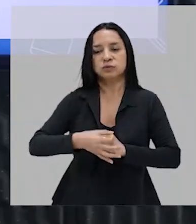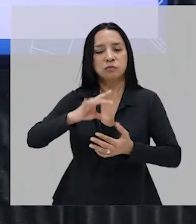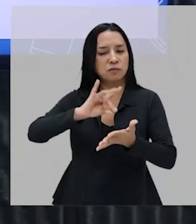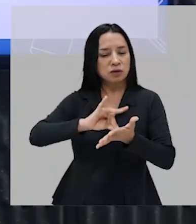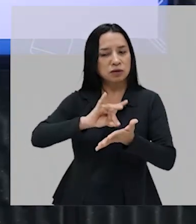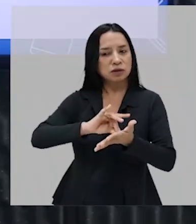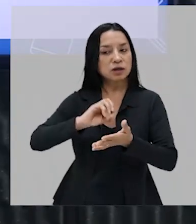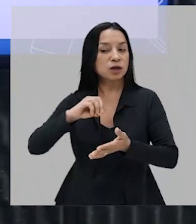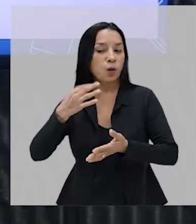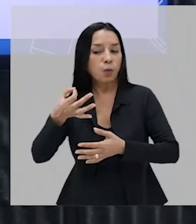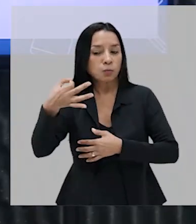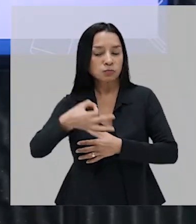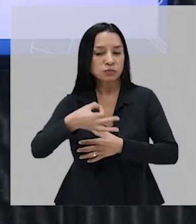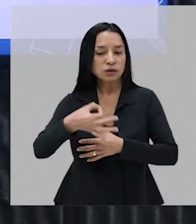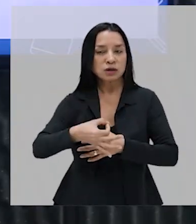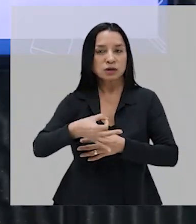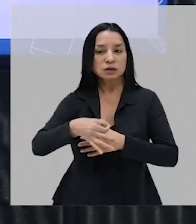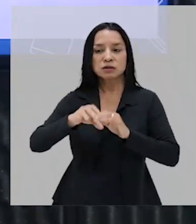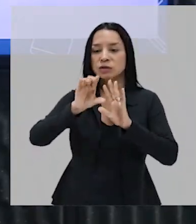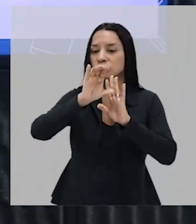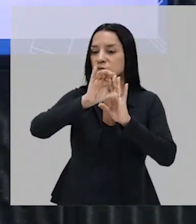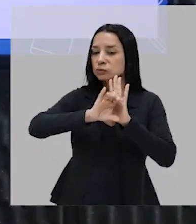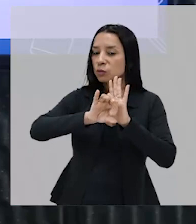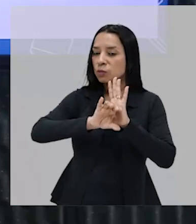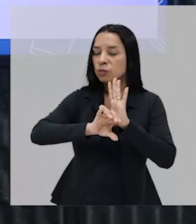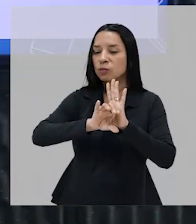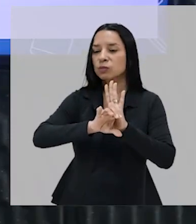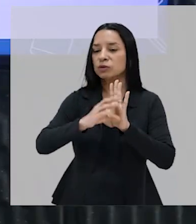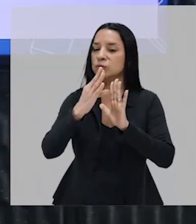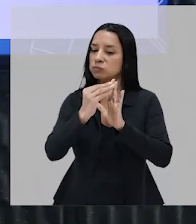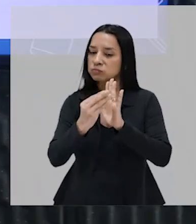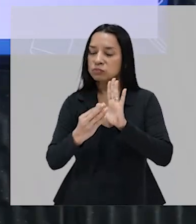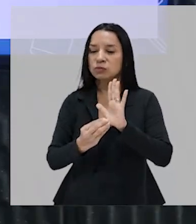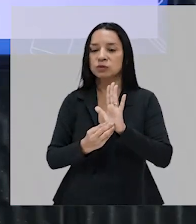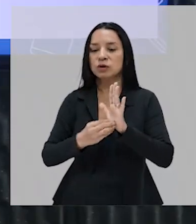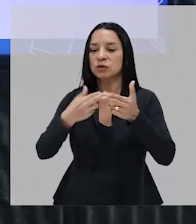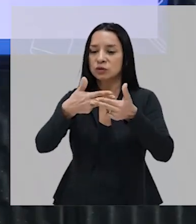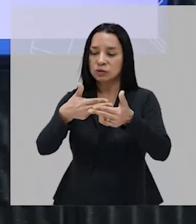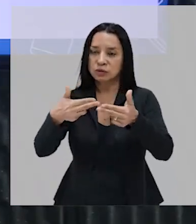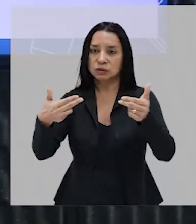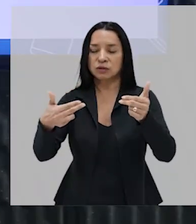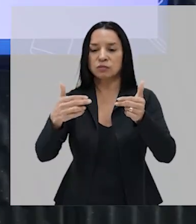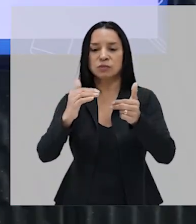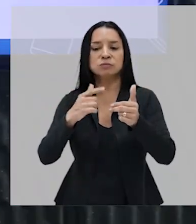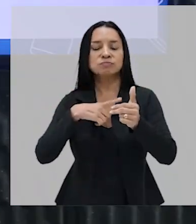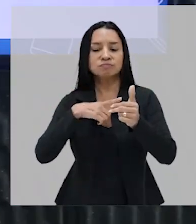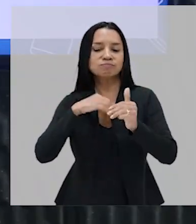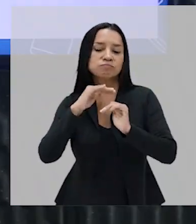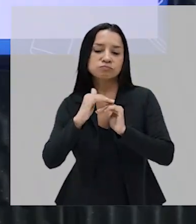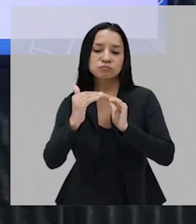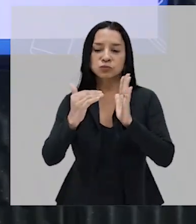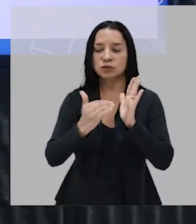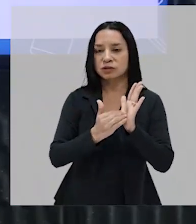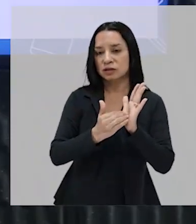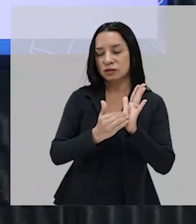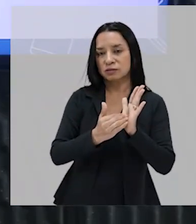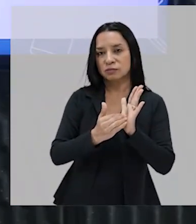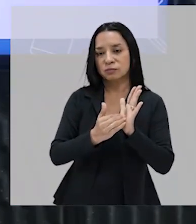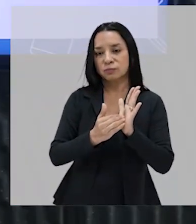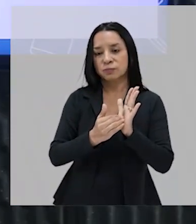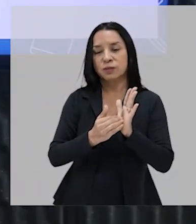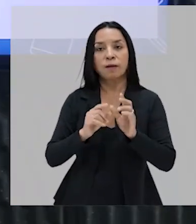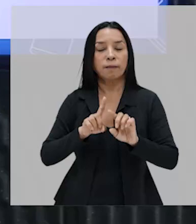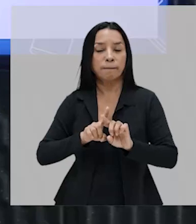porque são conteúdos, são elementos que são delicados, né, em sua totalidade. Mas ela, pelo